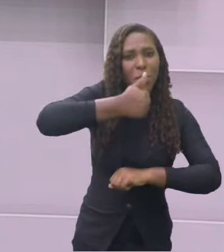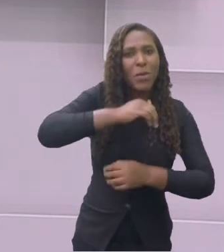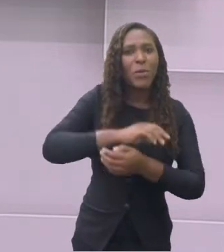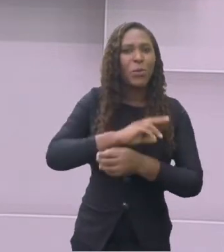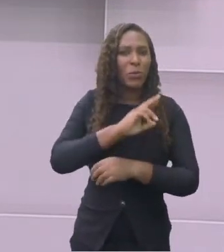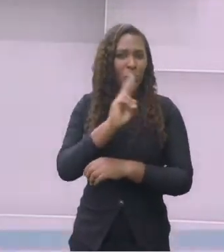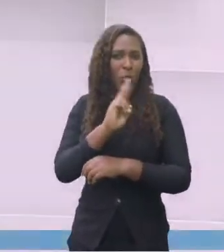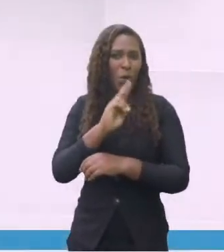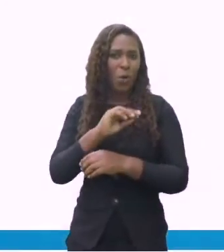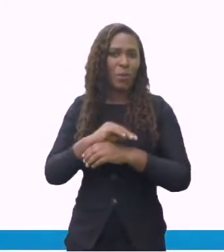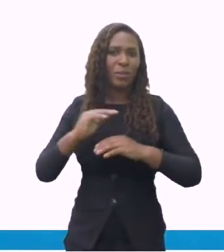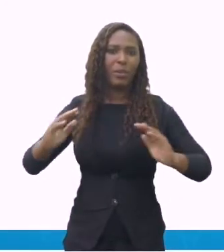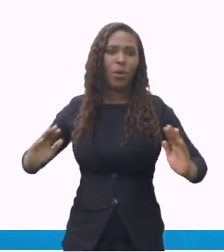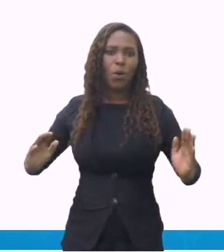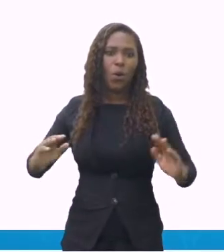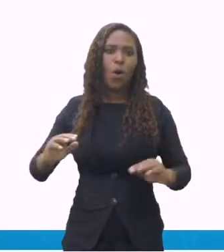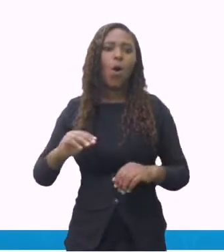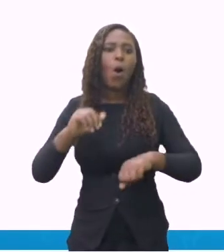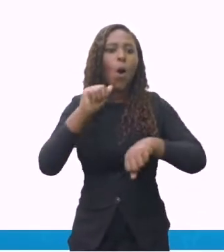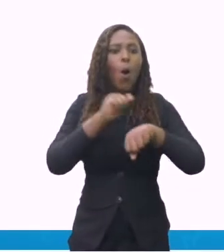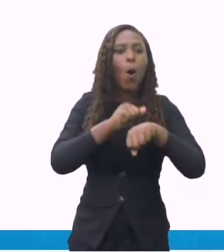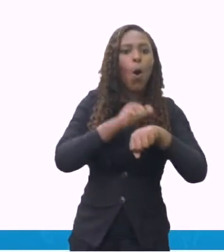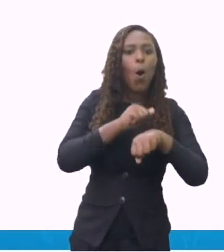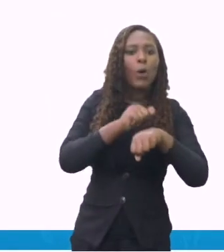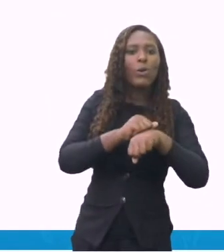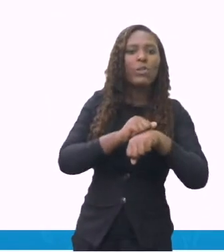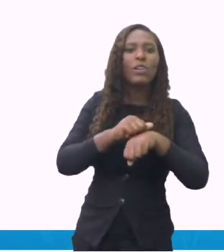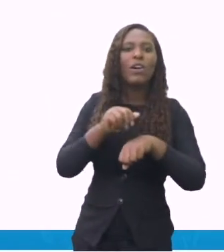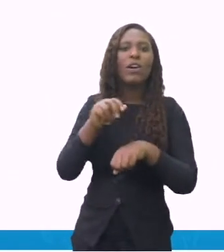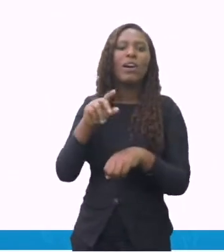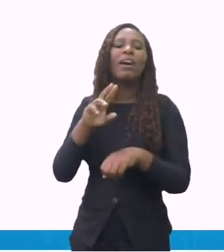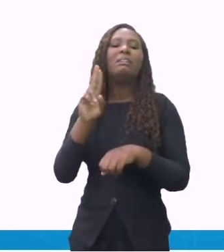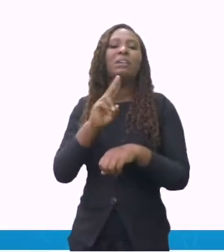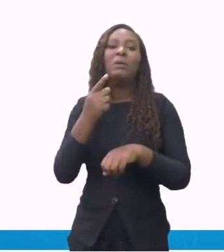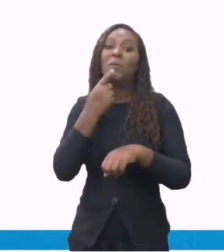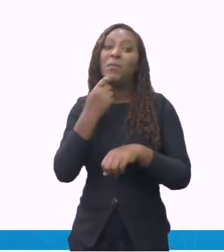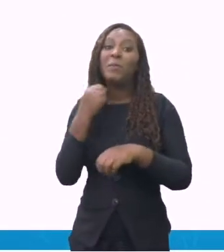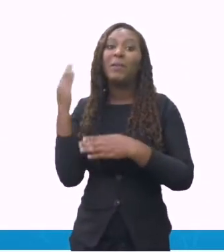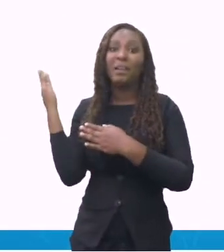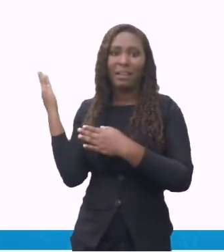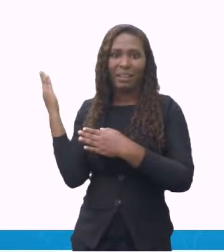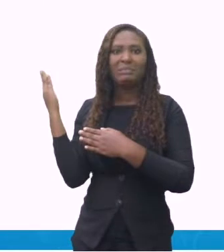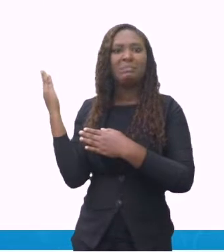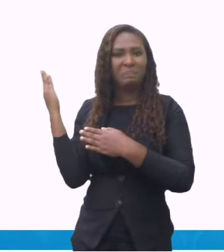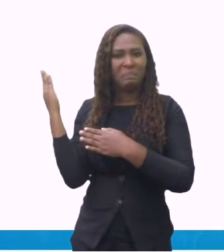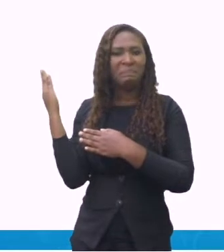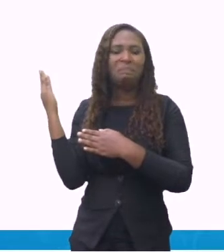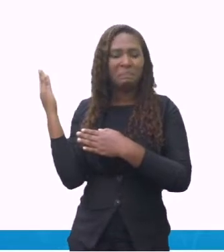vulcânicas ou rochas intrusivas, tá?